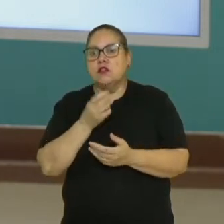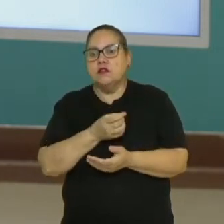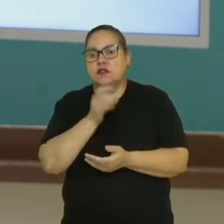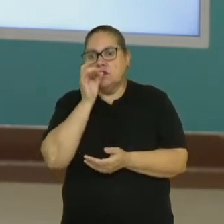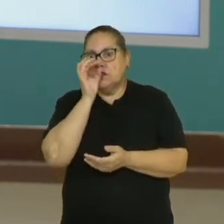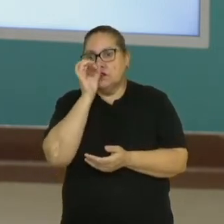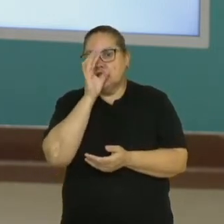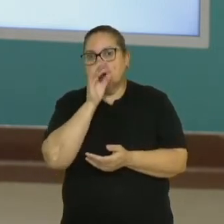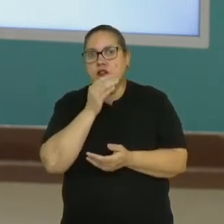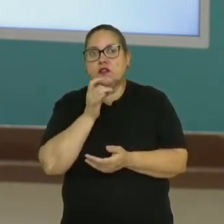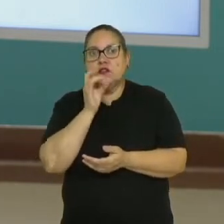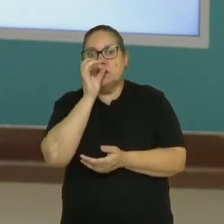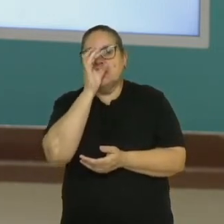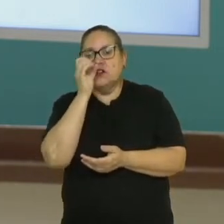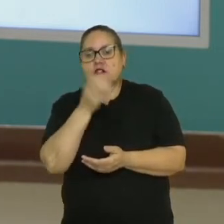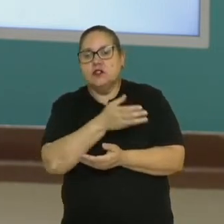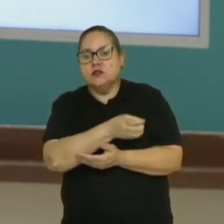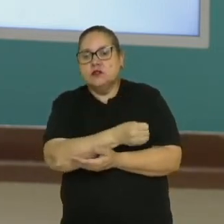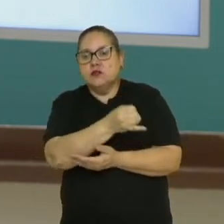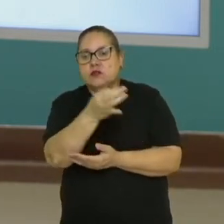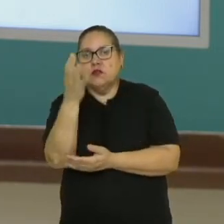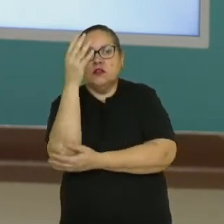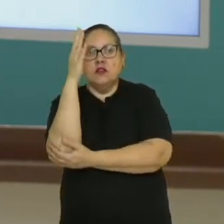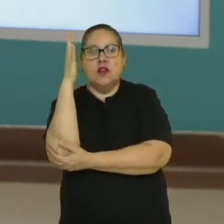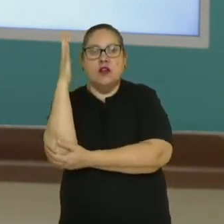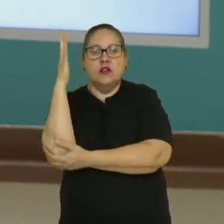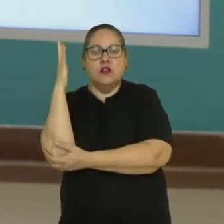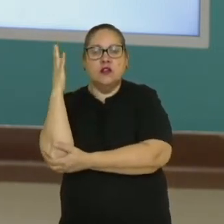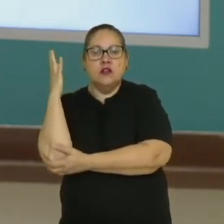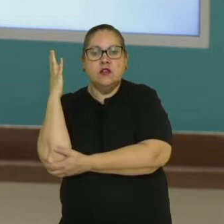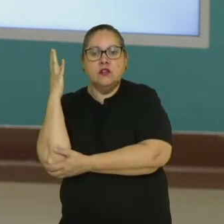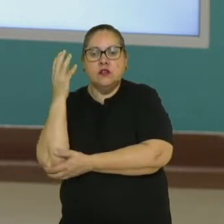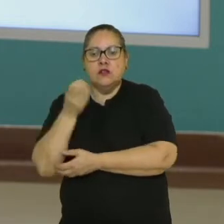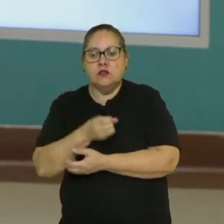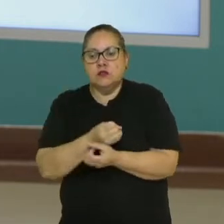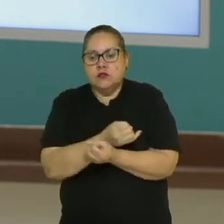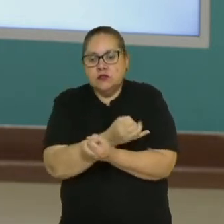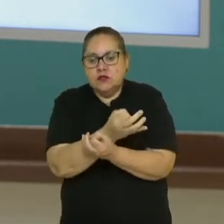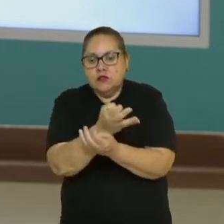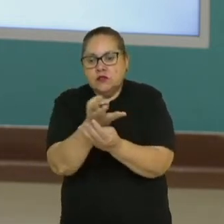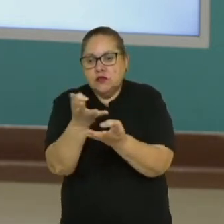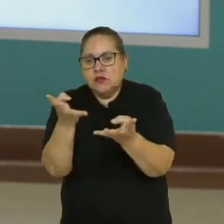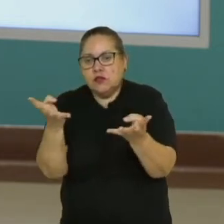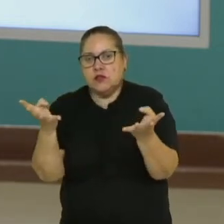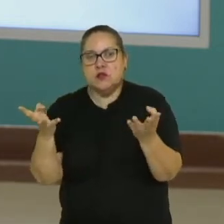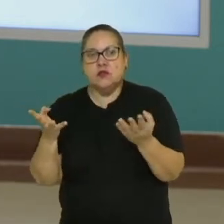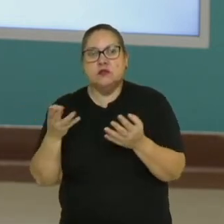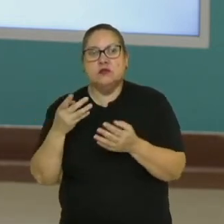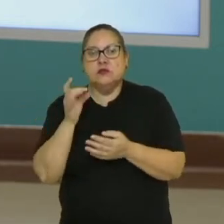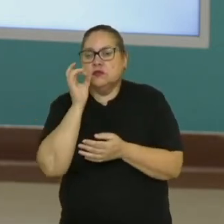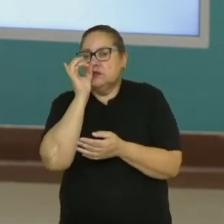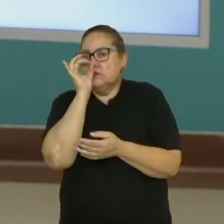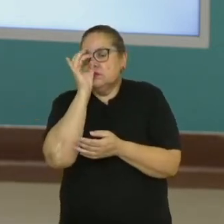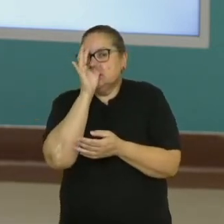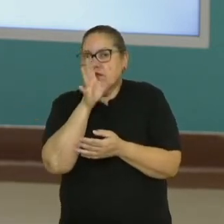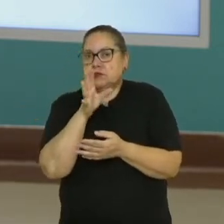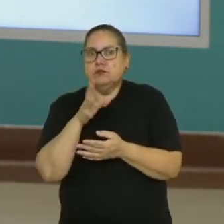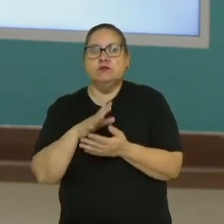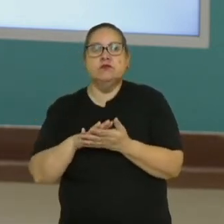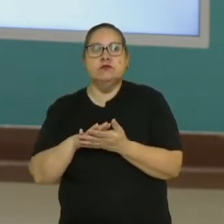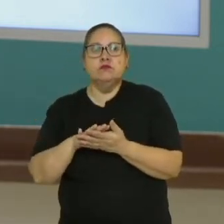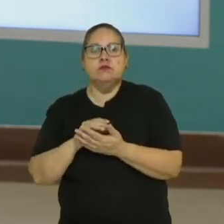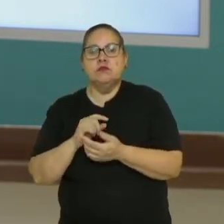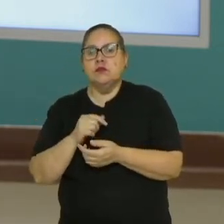vegetação. Repara como tem árvores, a grama, olha os campos como estão verdes. Agora vamos para a